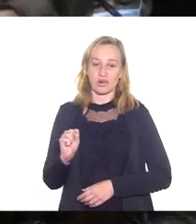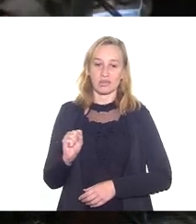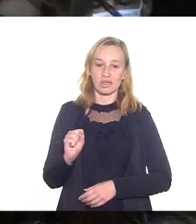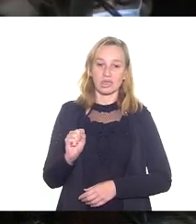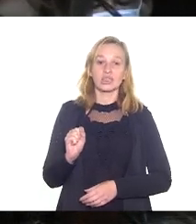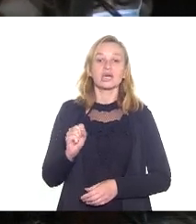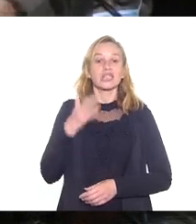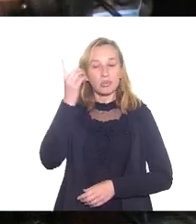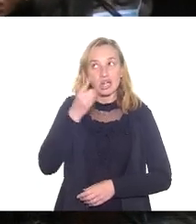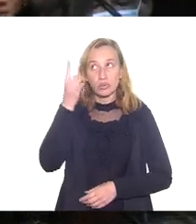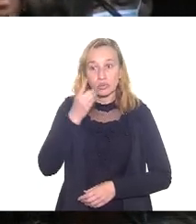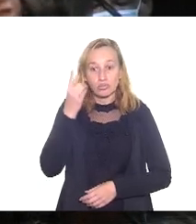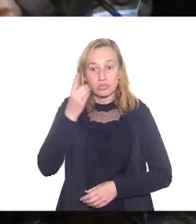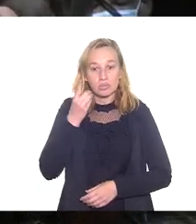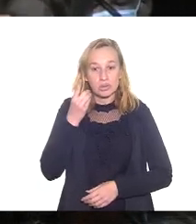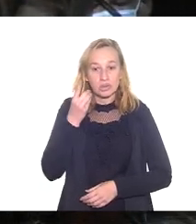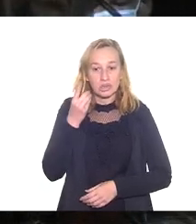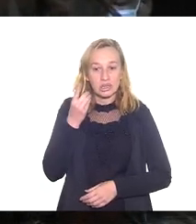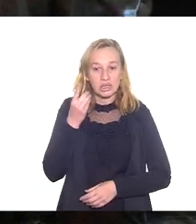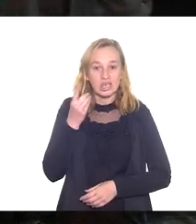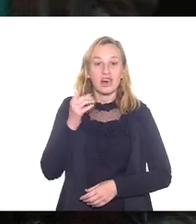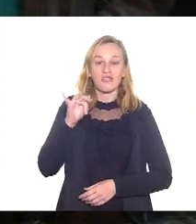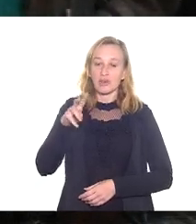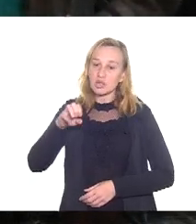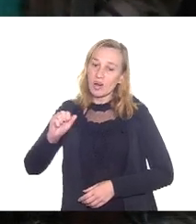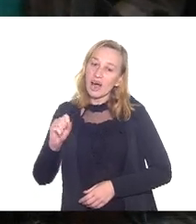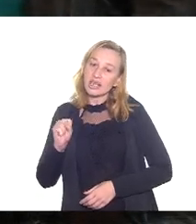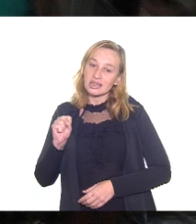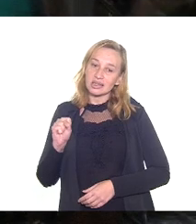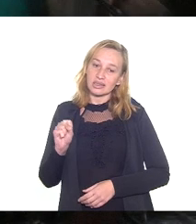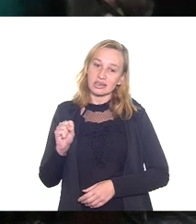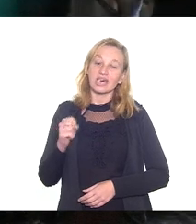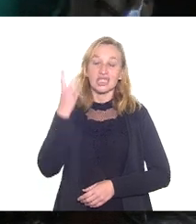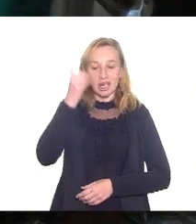Deputado Fábio Silva. Deputado Felipe Soares.